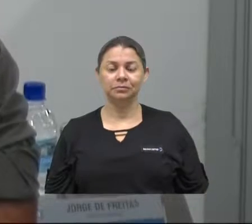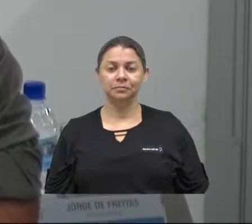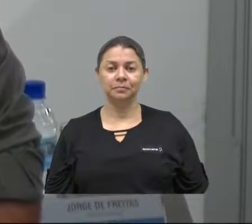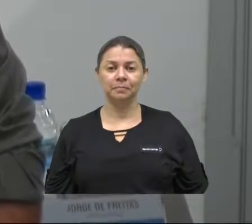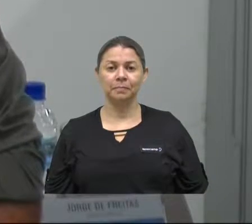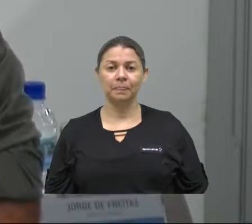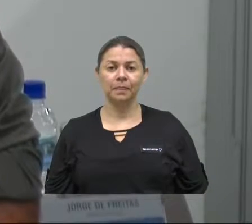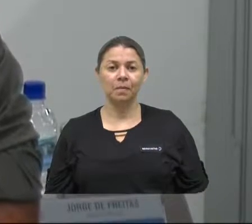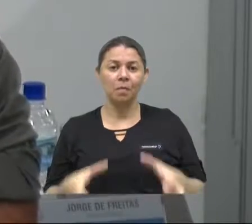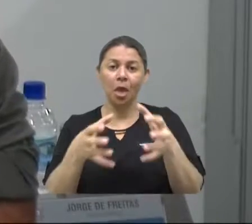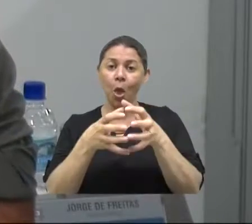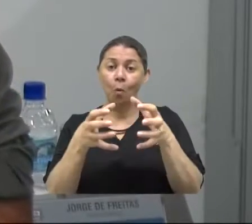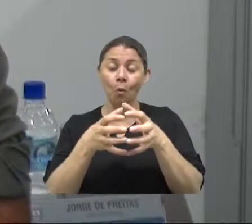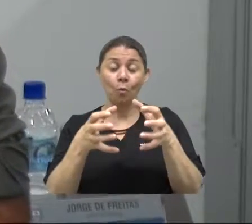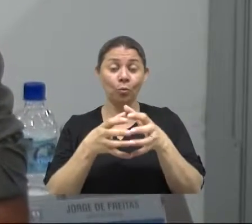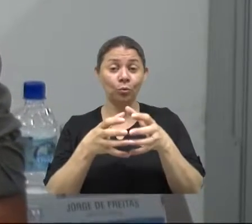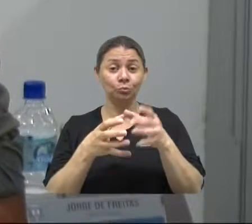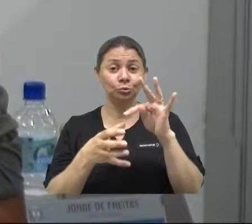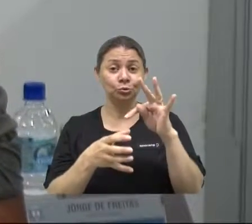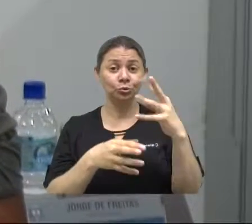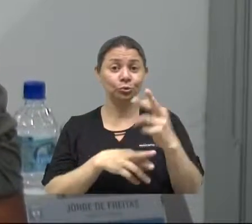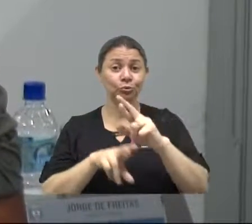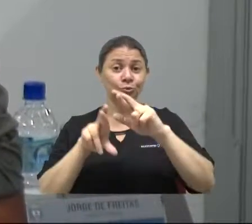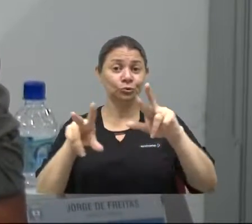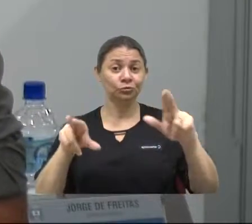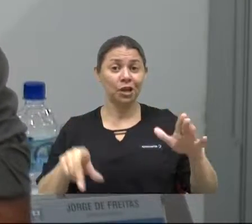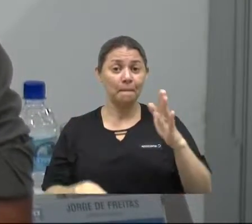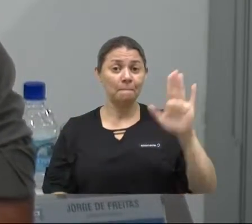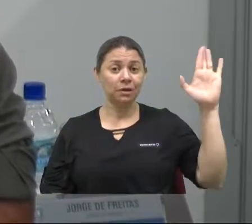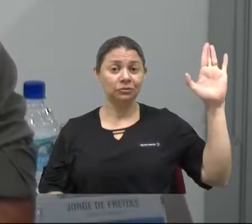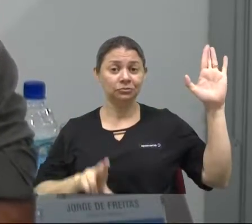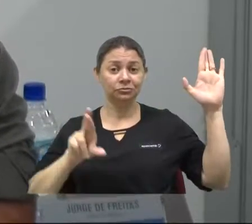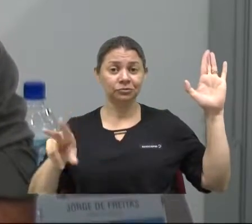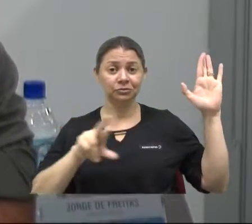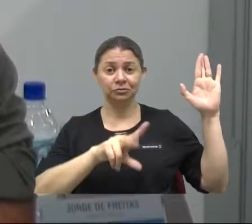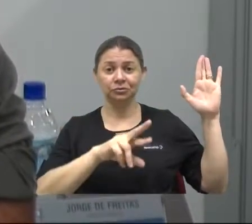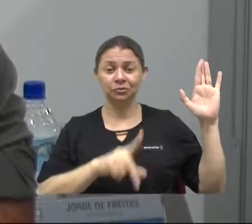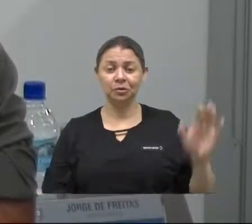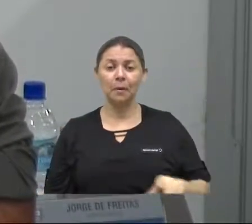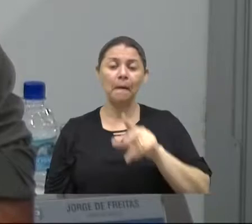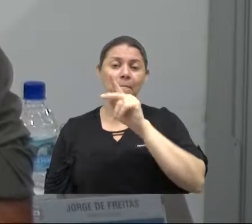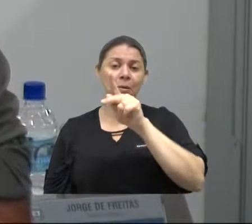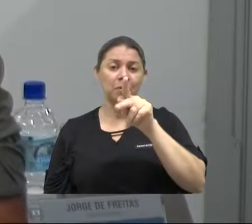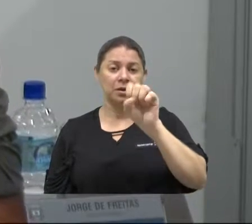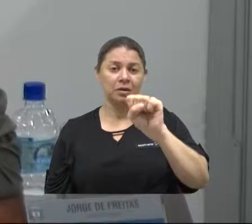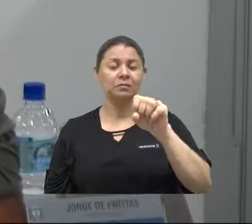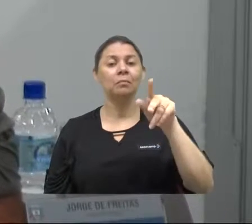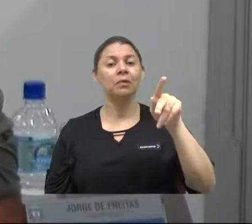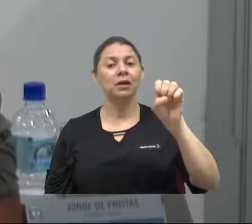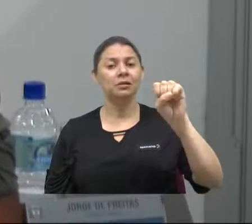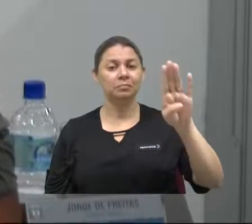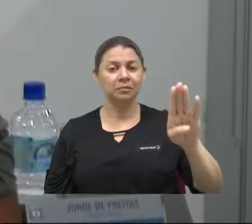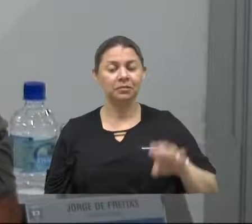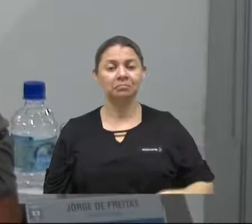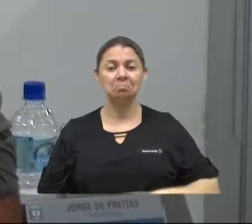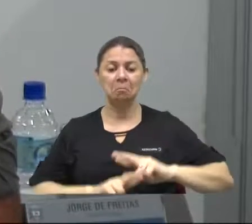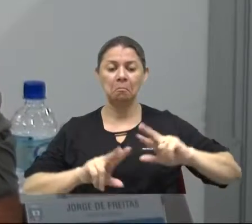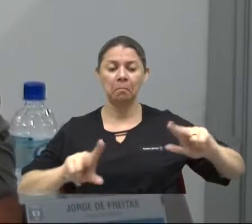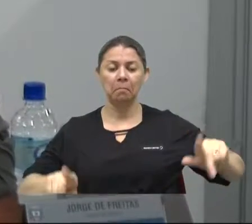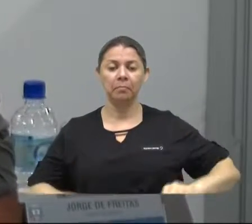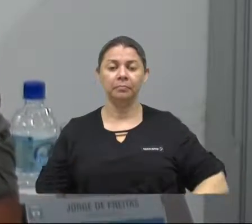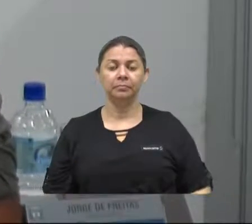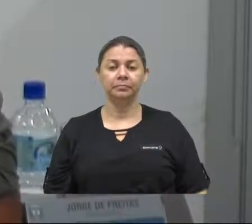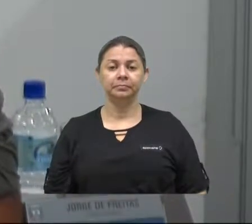não tem nenhum partido que está com duplicidade de... Como foi duplicidade de partido, como foi essa mesa também. Então, assim,